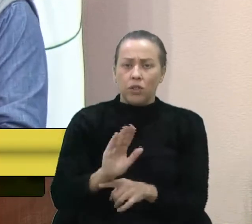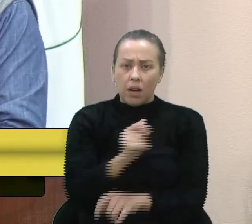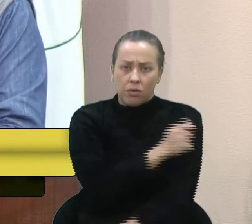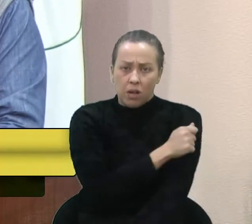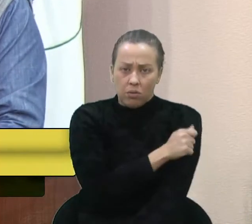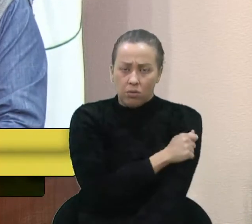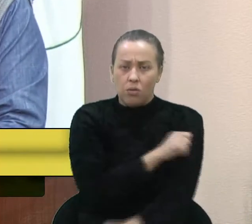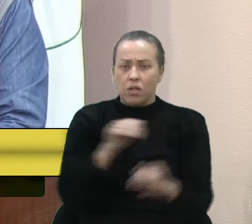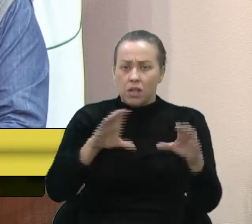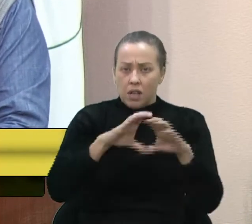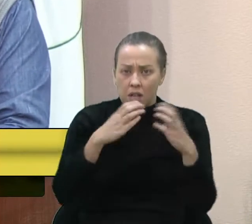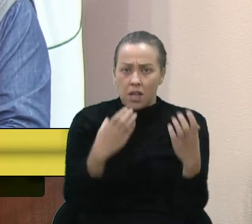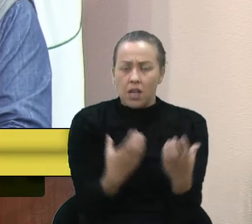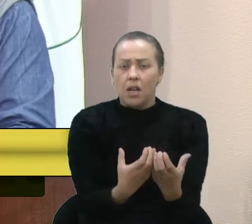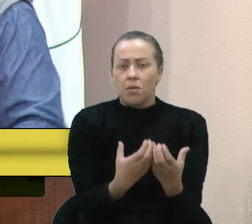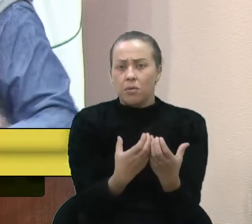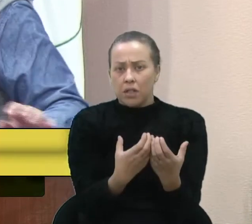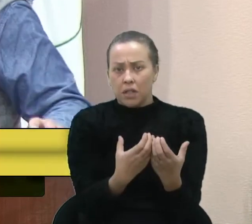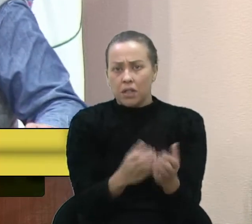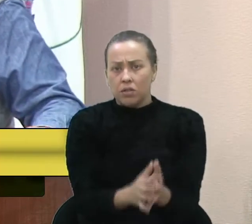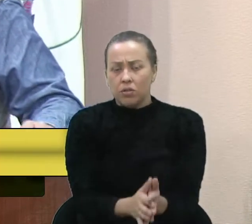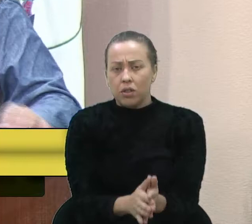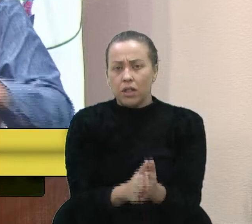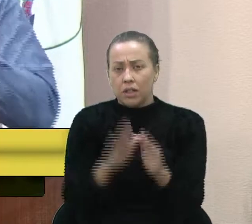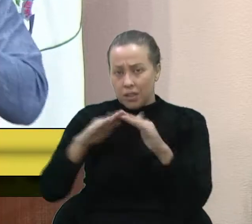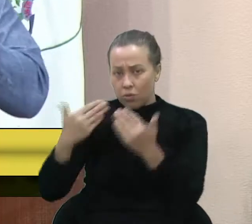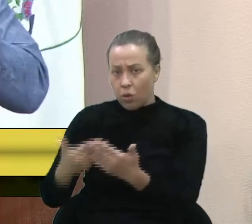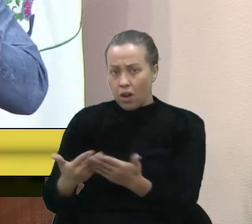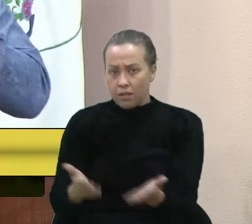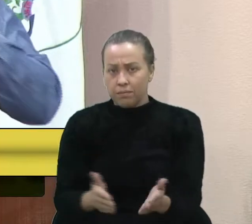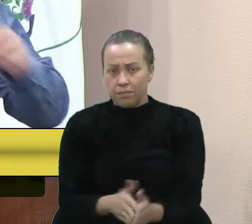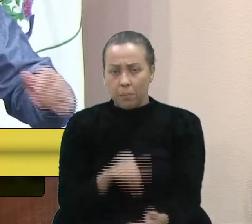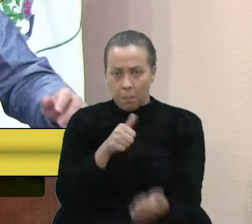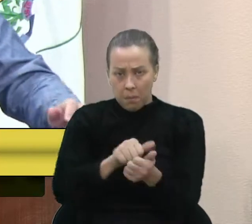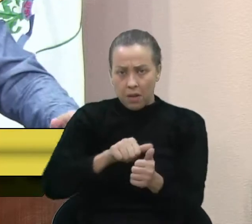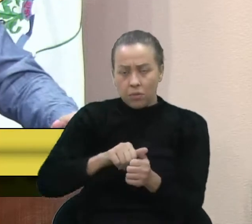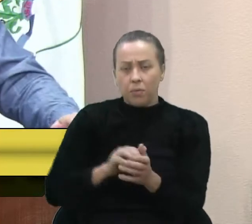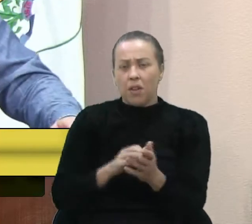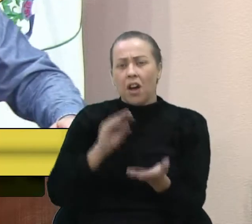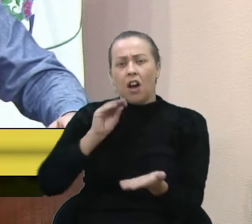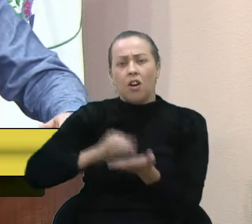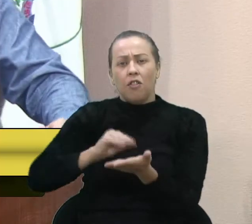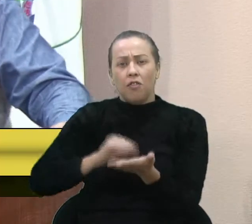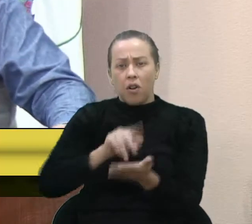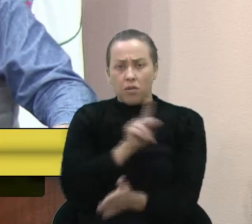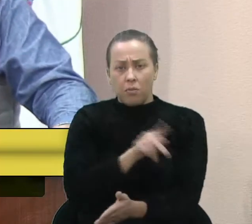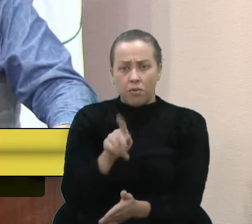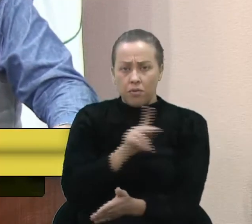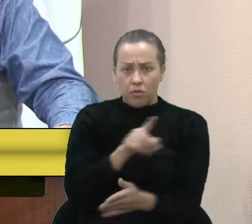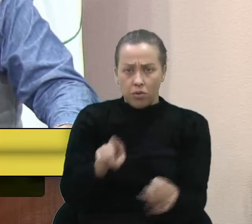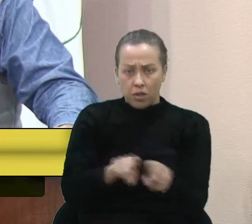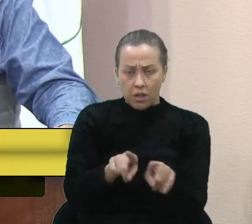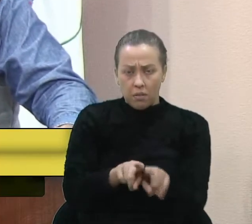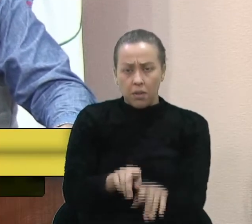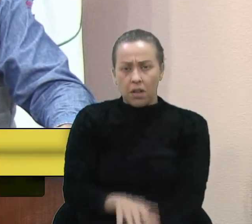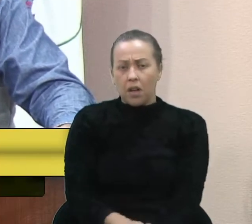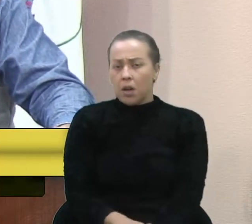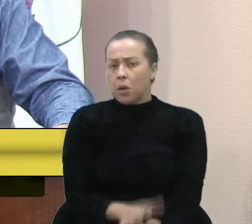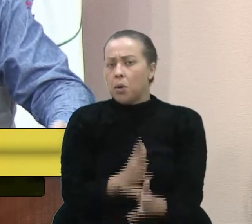e a comunidade escolar. Nós temos falta de professores,